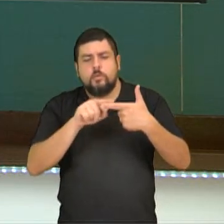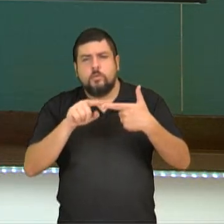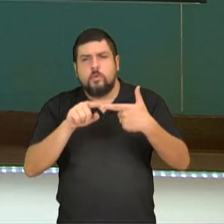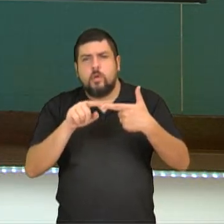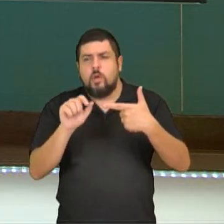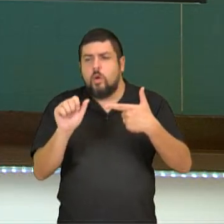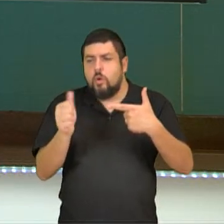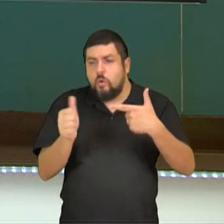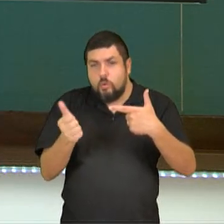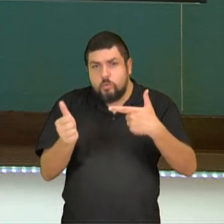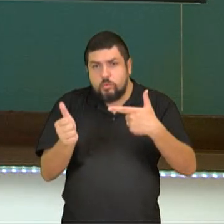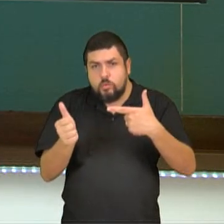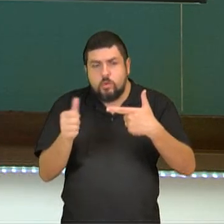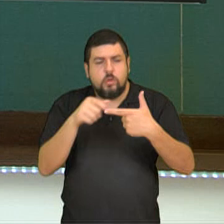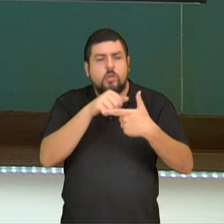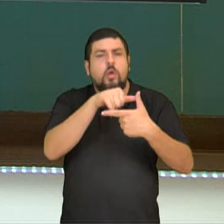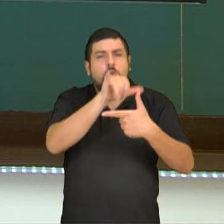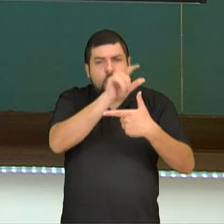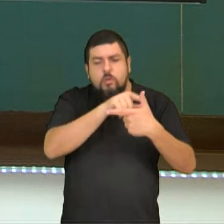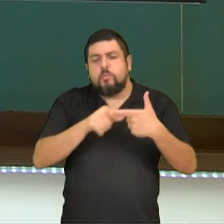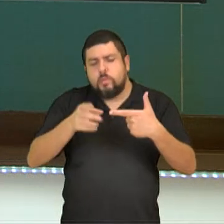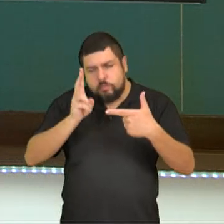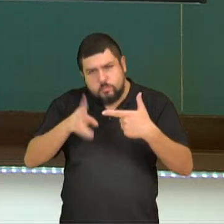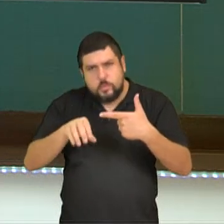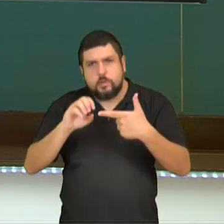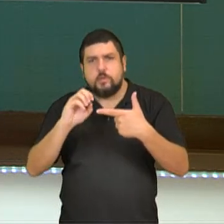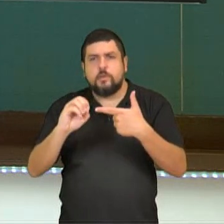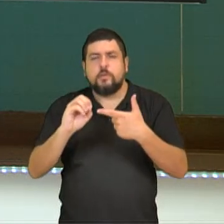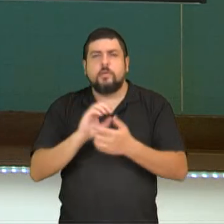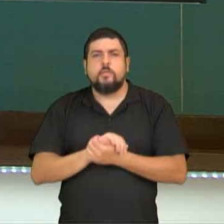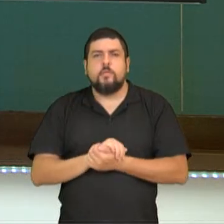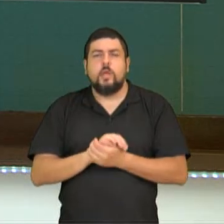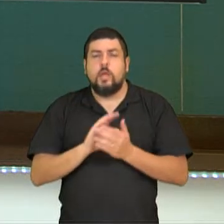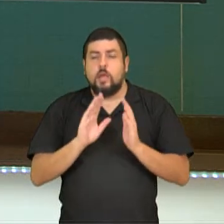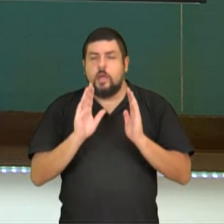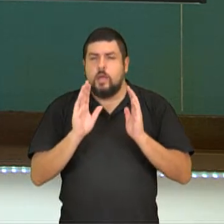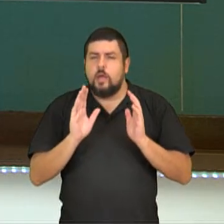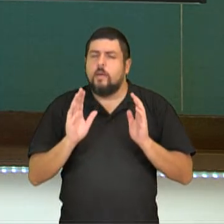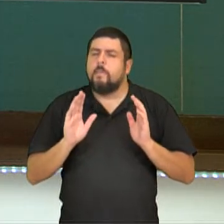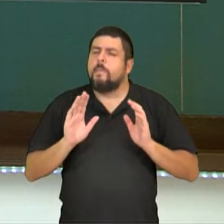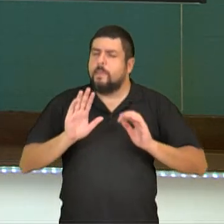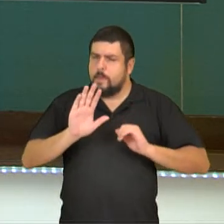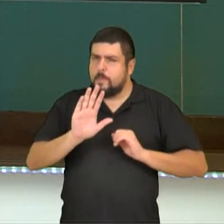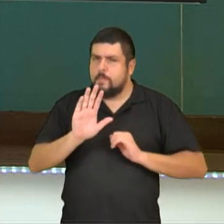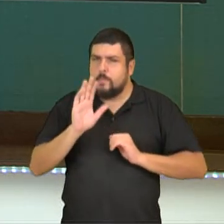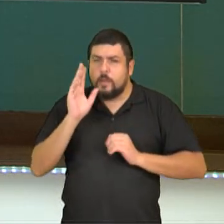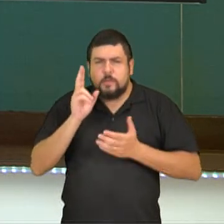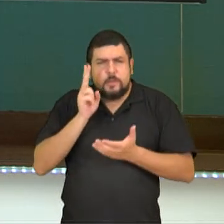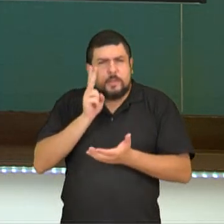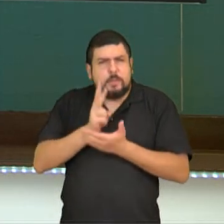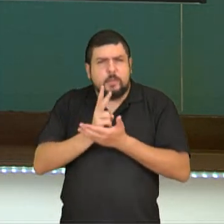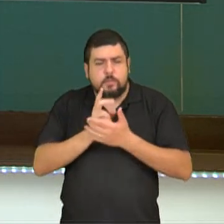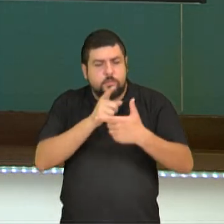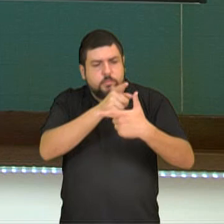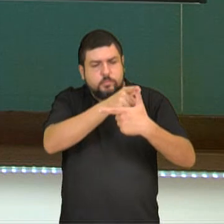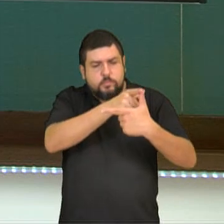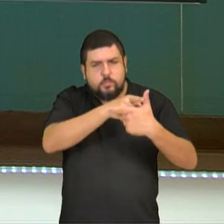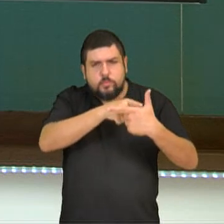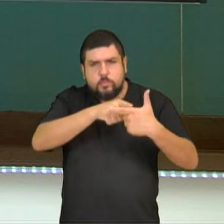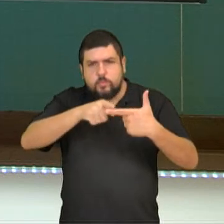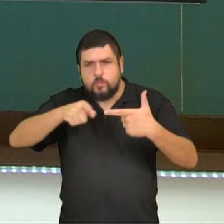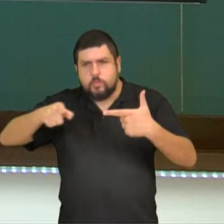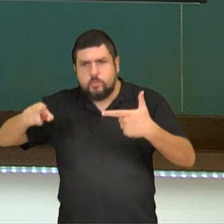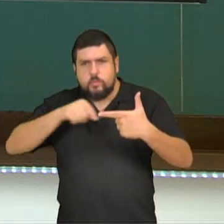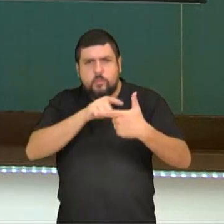11, o y é 0, tá bom? Então, sempre que a gente tem esses pontinhos em cima ali, né, desse eixo horizontal, do